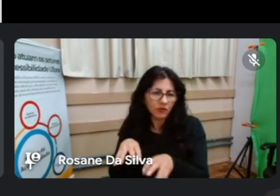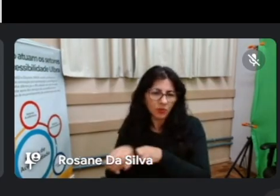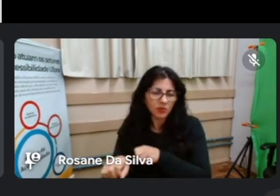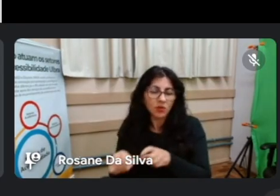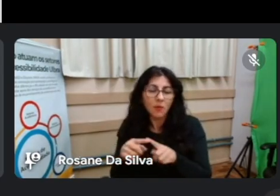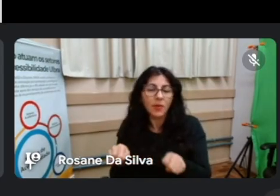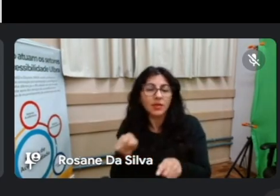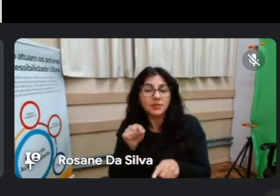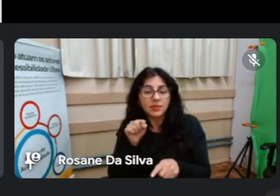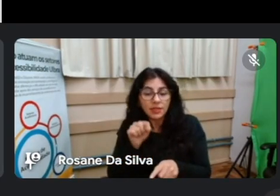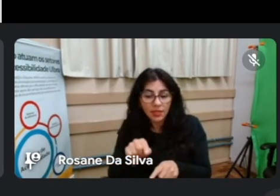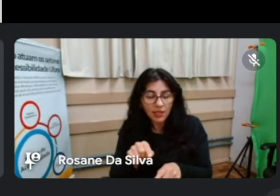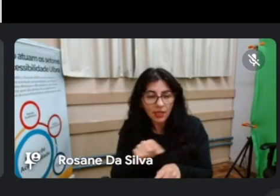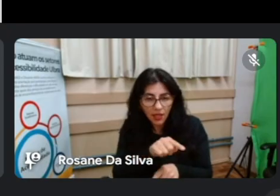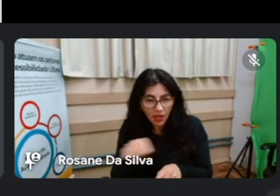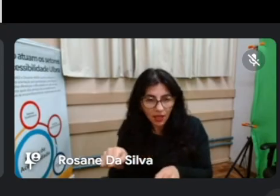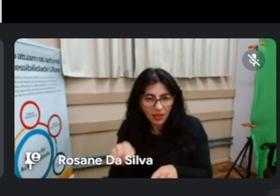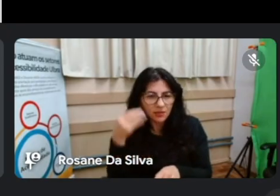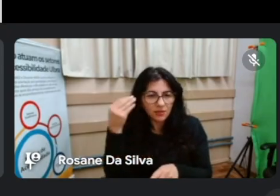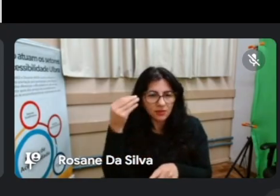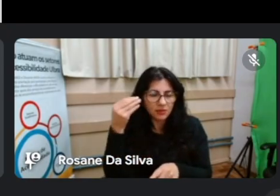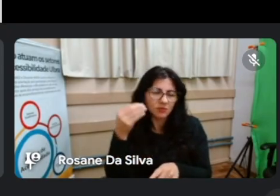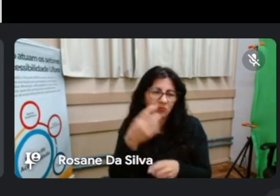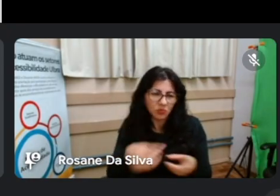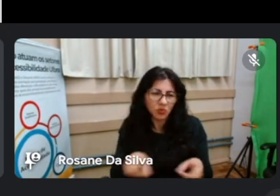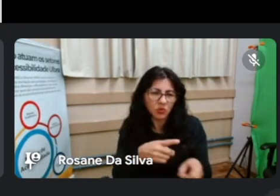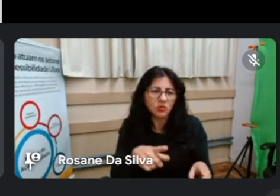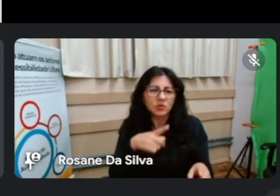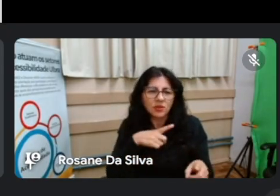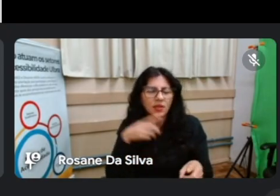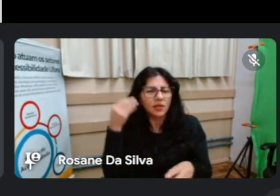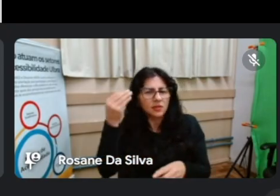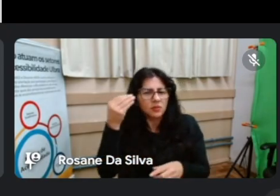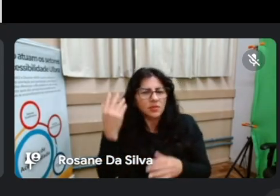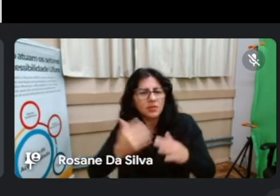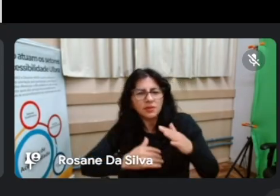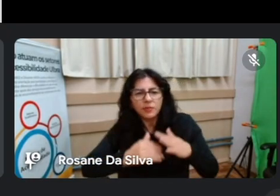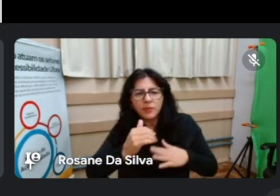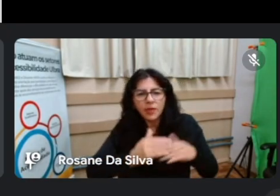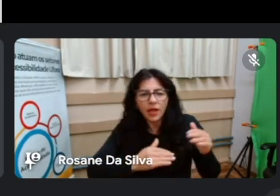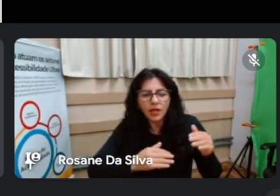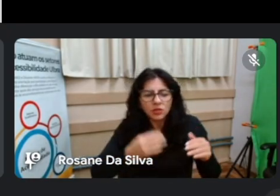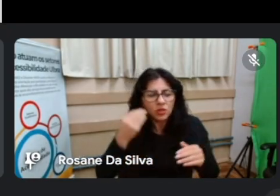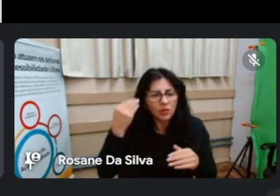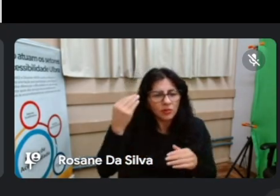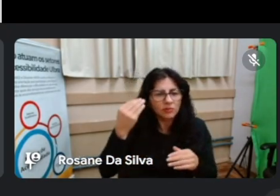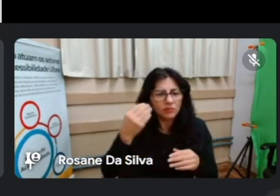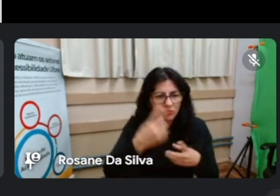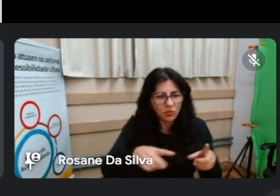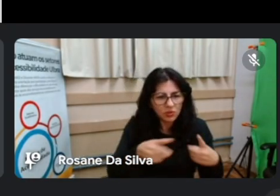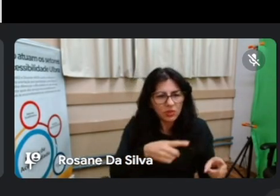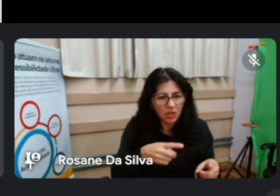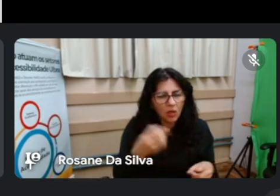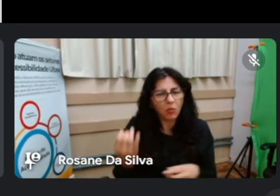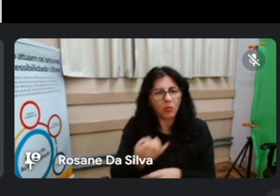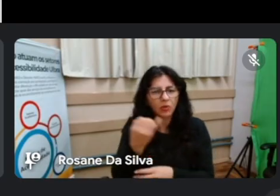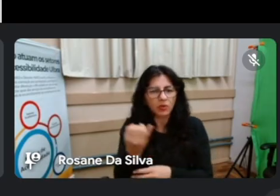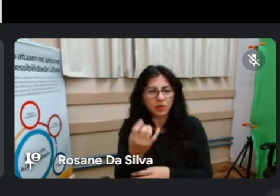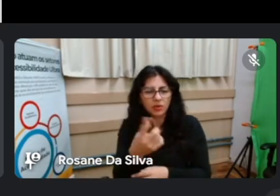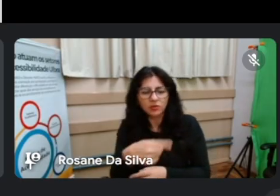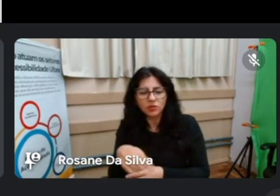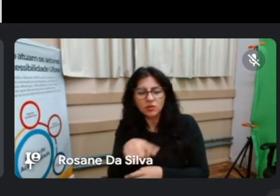tem experiências musicais práticas musicais extremamente relevantes né E que produzem